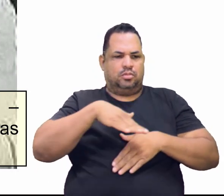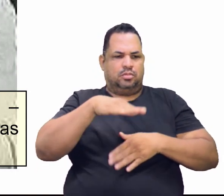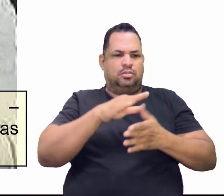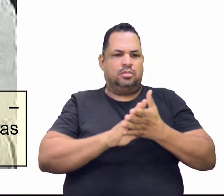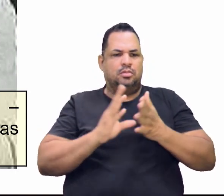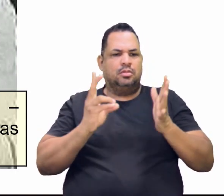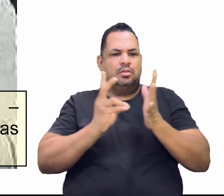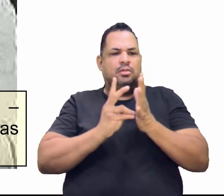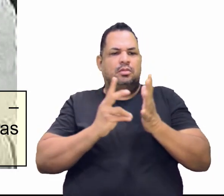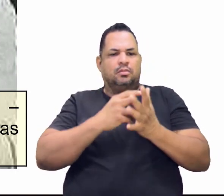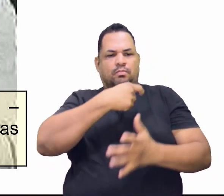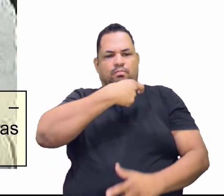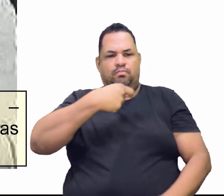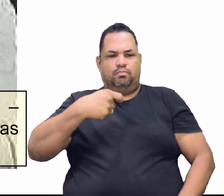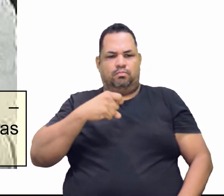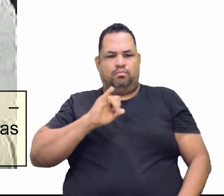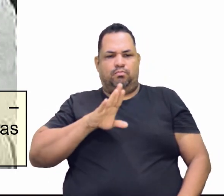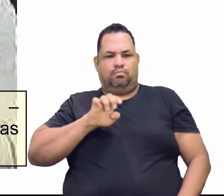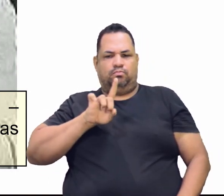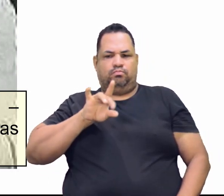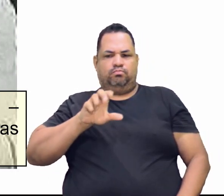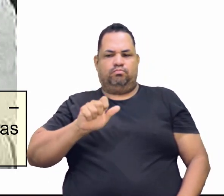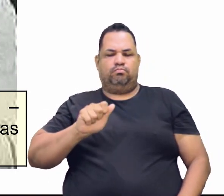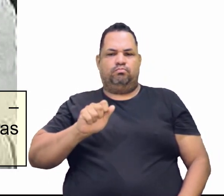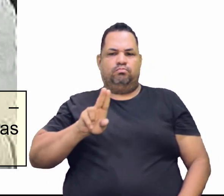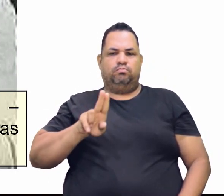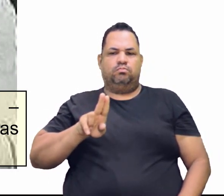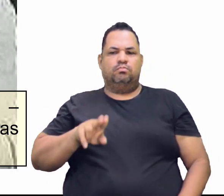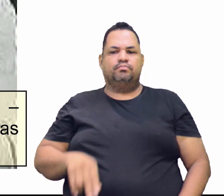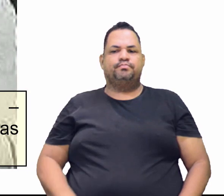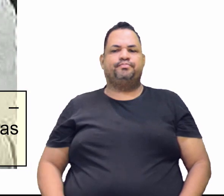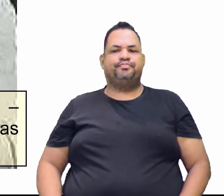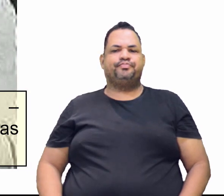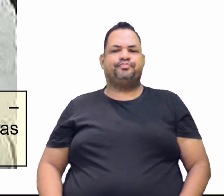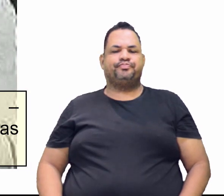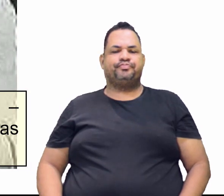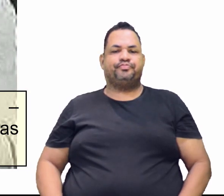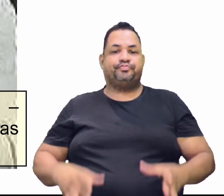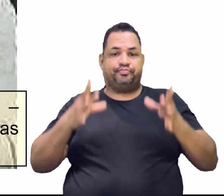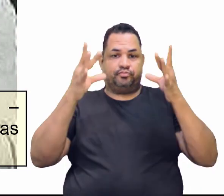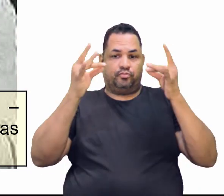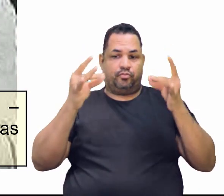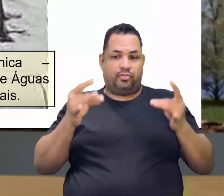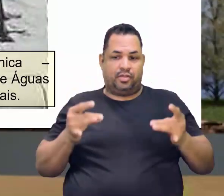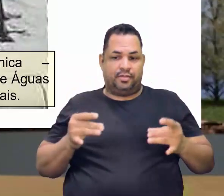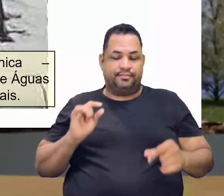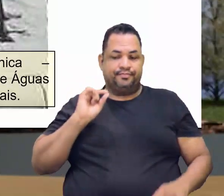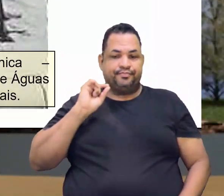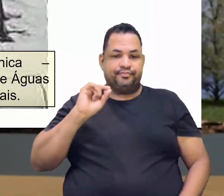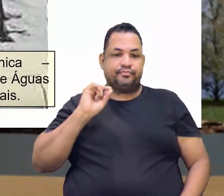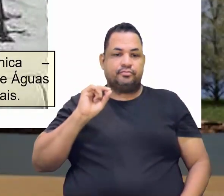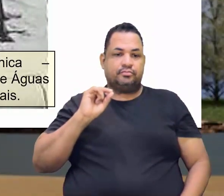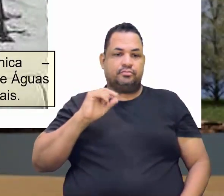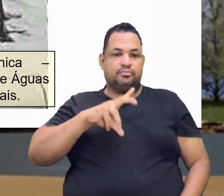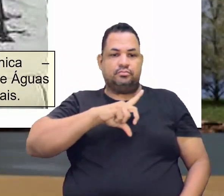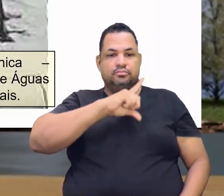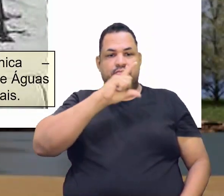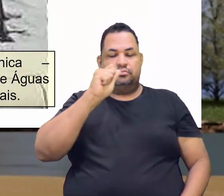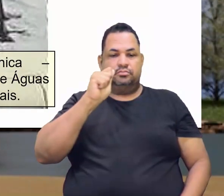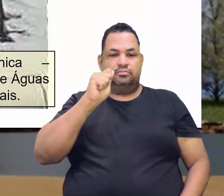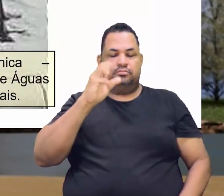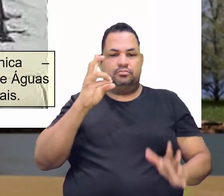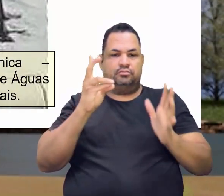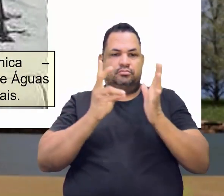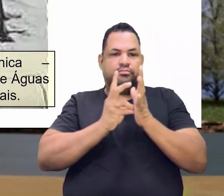do Xingu. E um detalhe. Me deixa na tela? Me deixa na tela? E um detalhe, hein? O Dia do